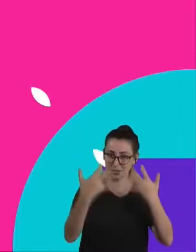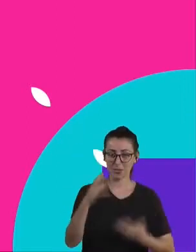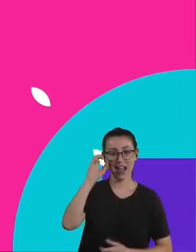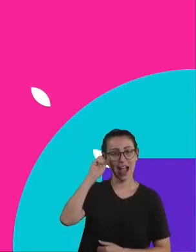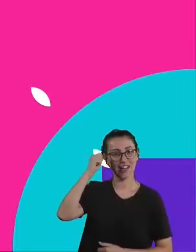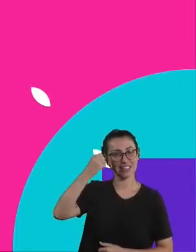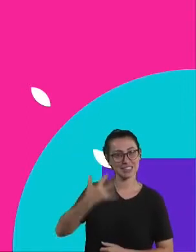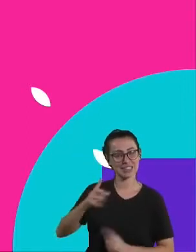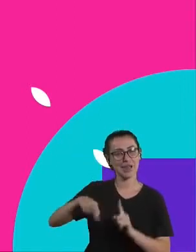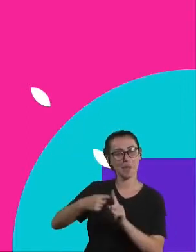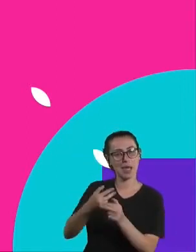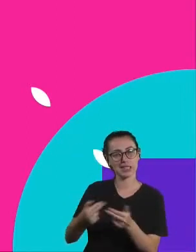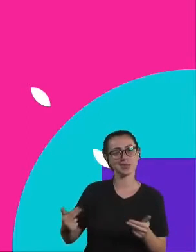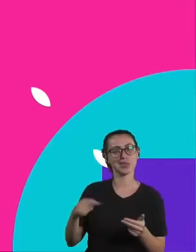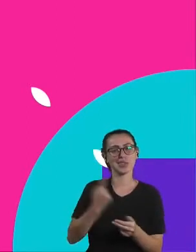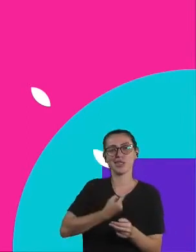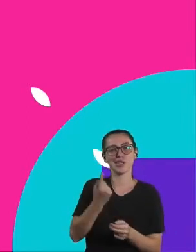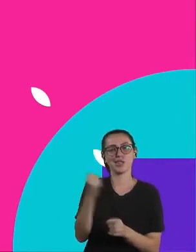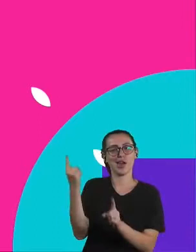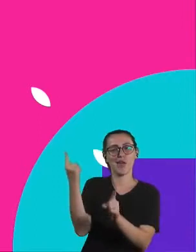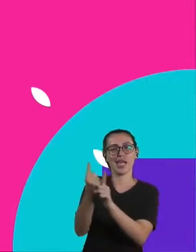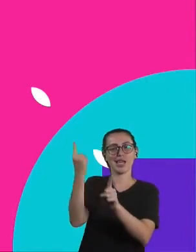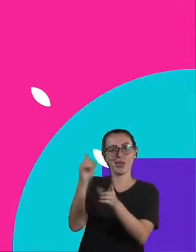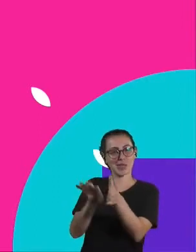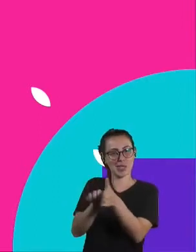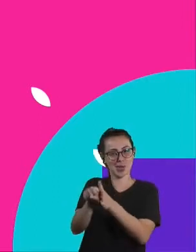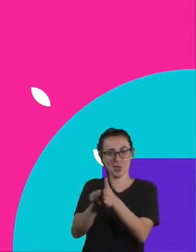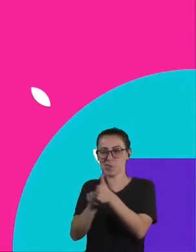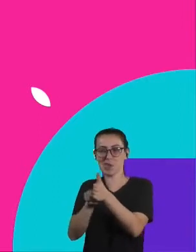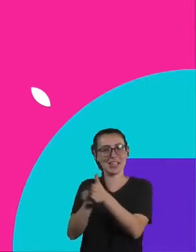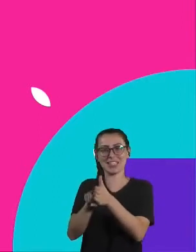e também um fato curioso que ninguém vai encontrar no Google.